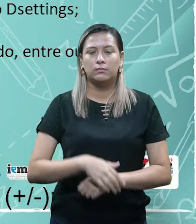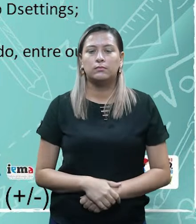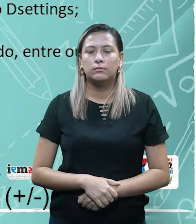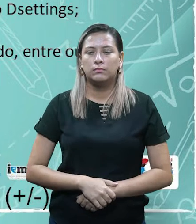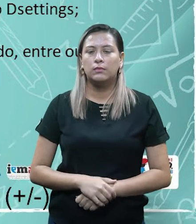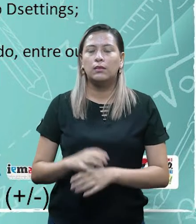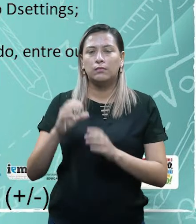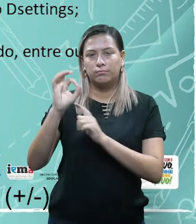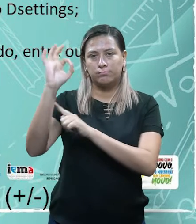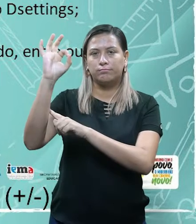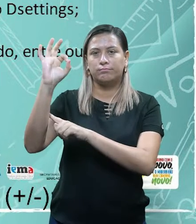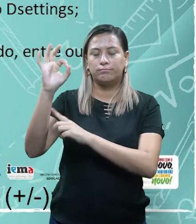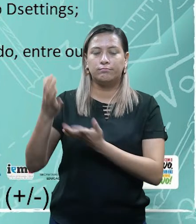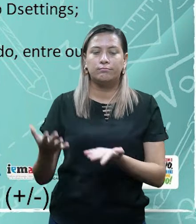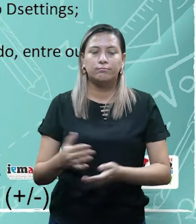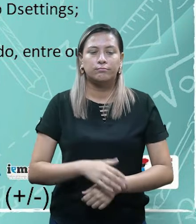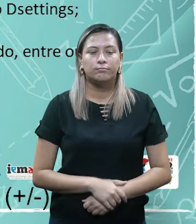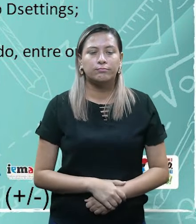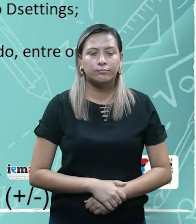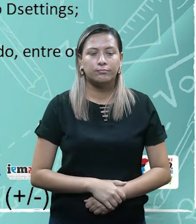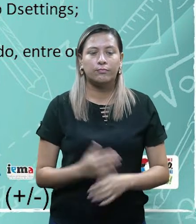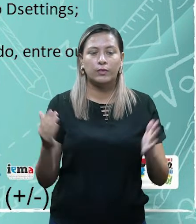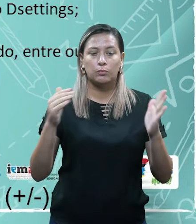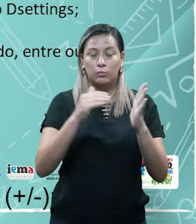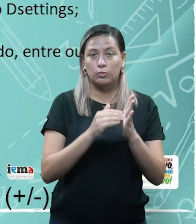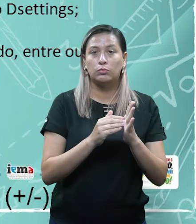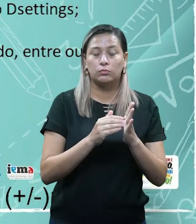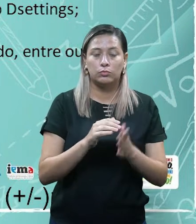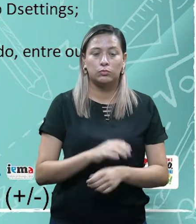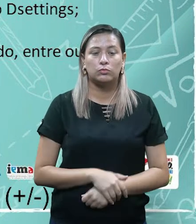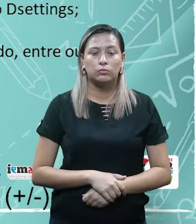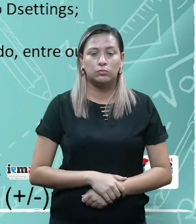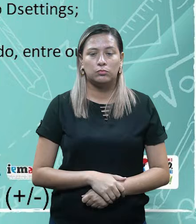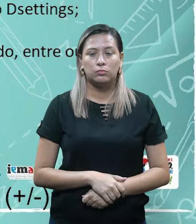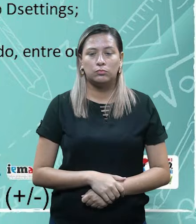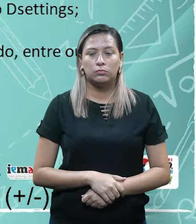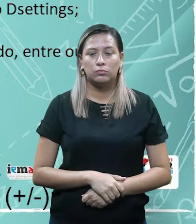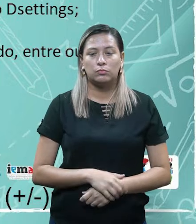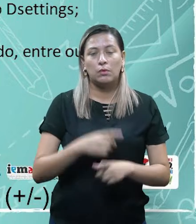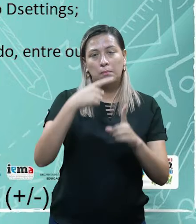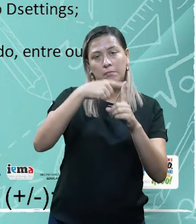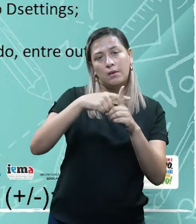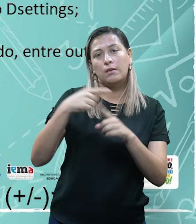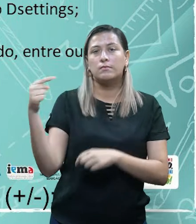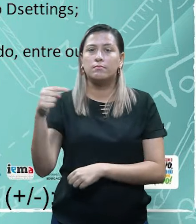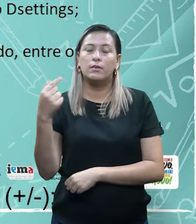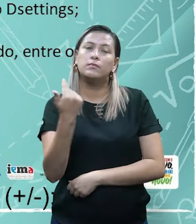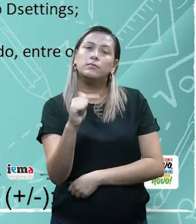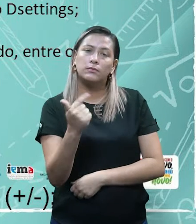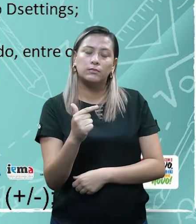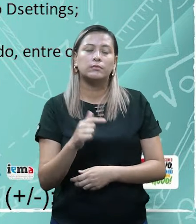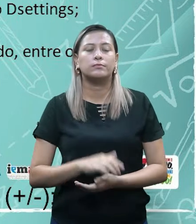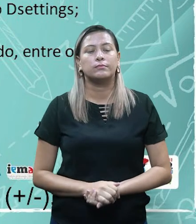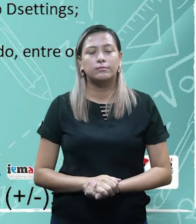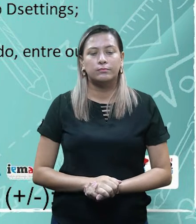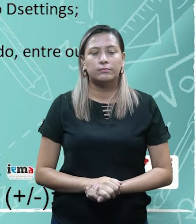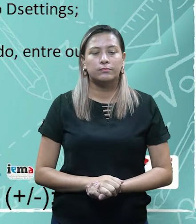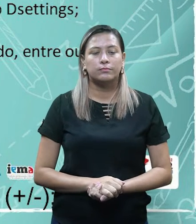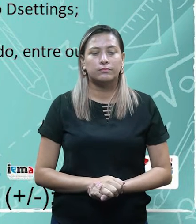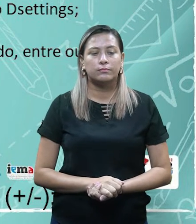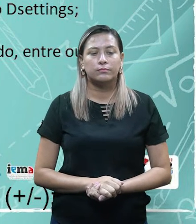grau. E por último, o mais ou menos também, ele não tem essa configuração. Aí eu vou também desenvolver